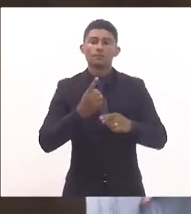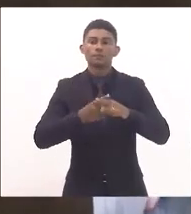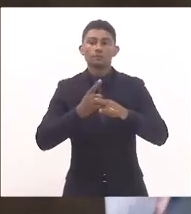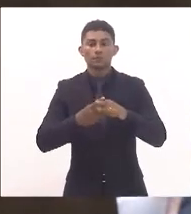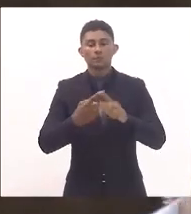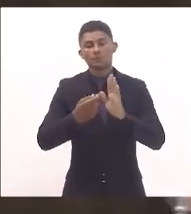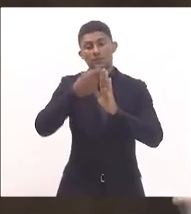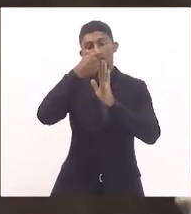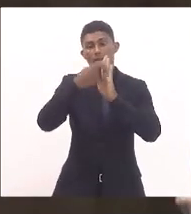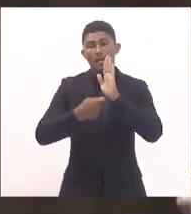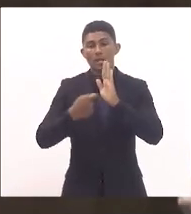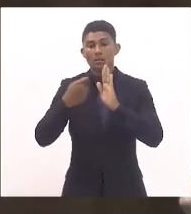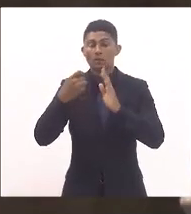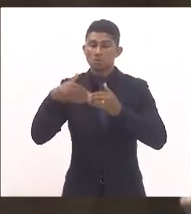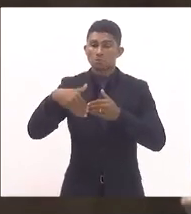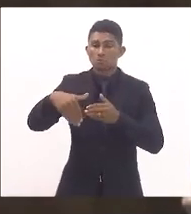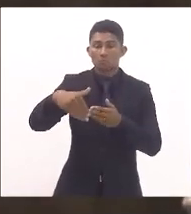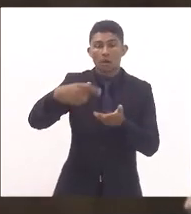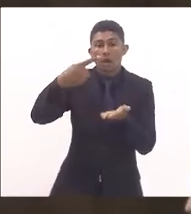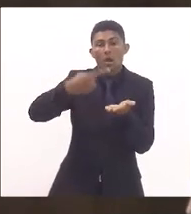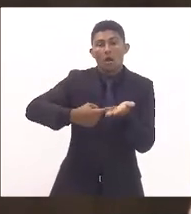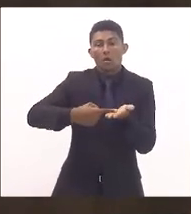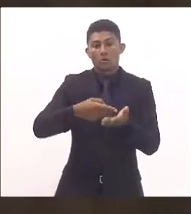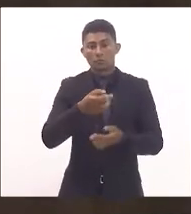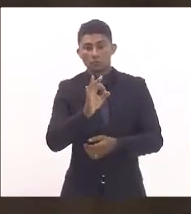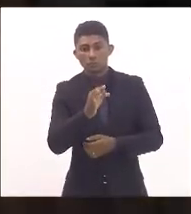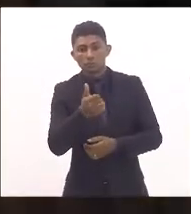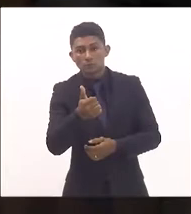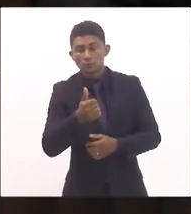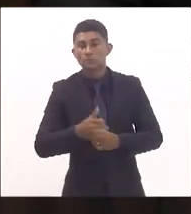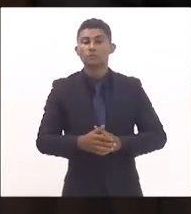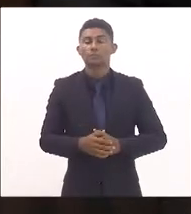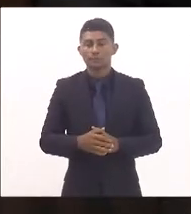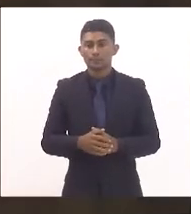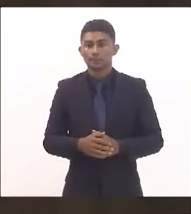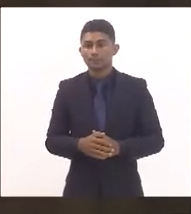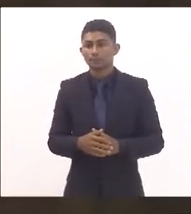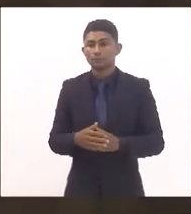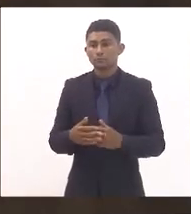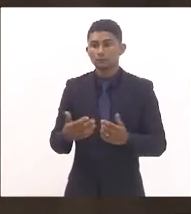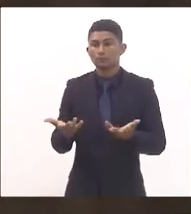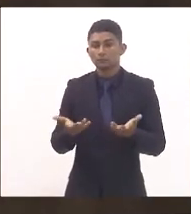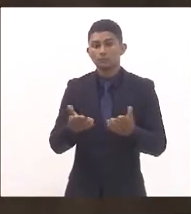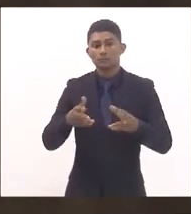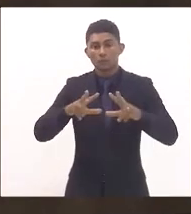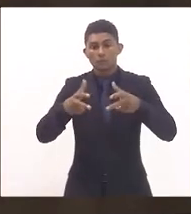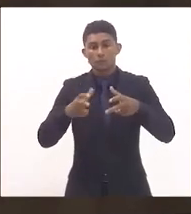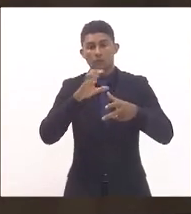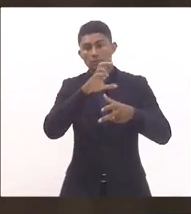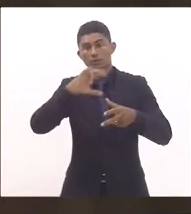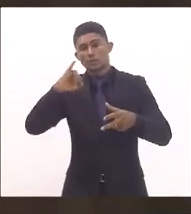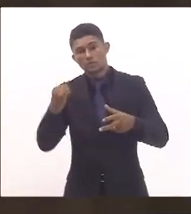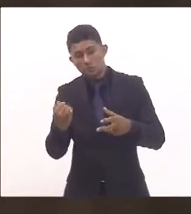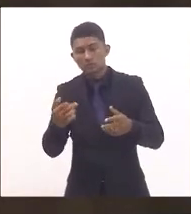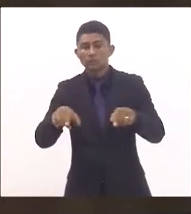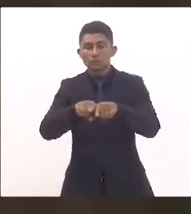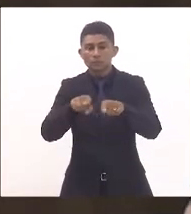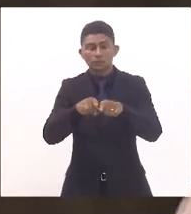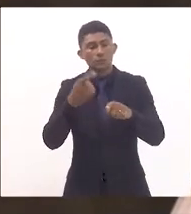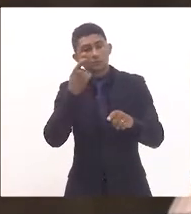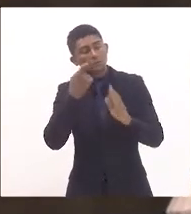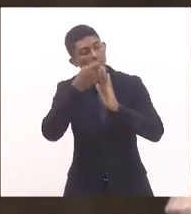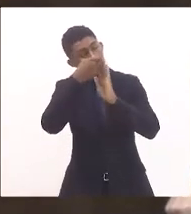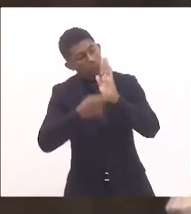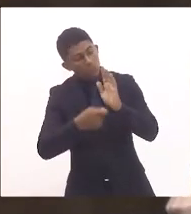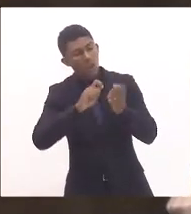serão encaminhados, deputado Luiz Paulo, fazemos os ajustes pela CCJ, okay. E aí aprovamos o texto